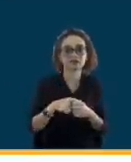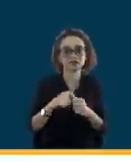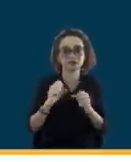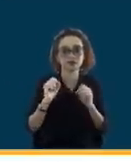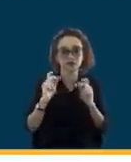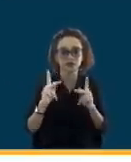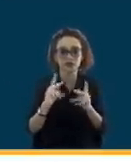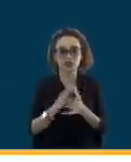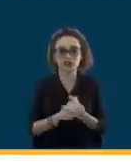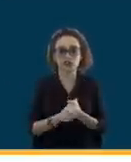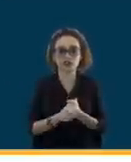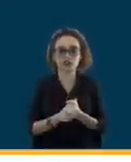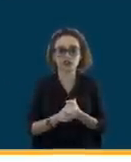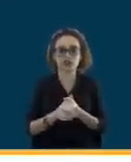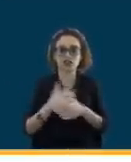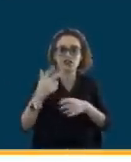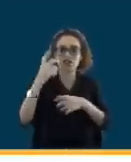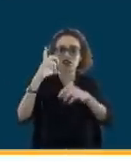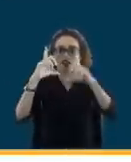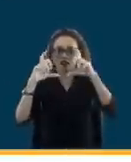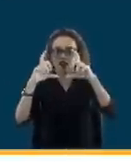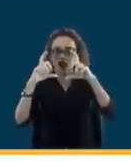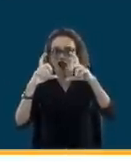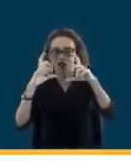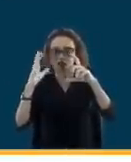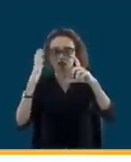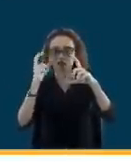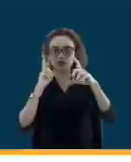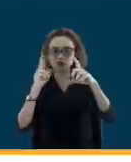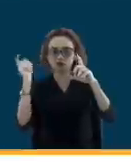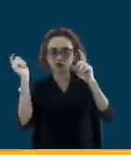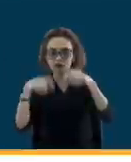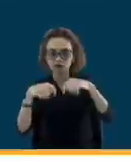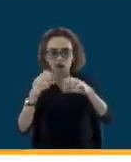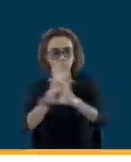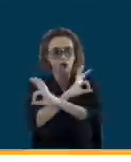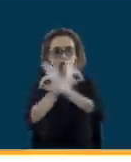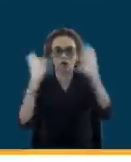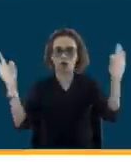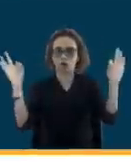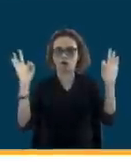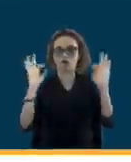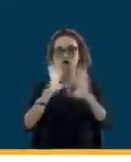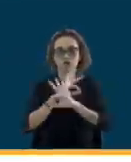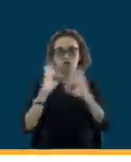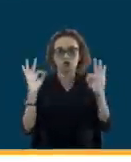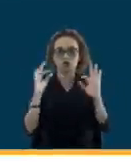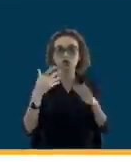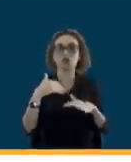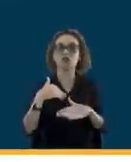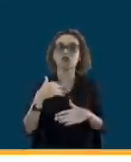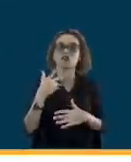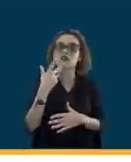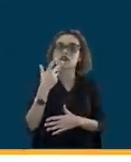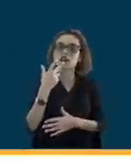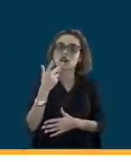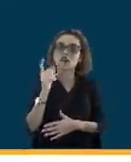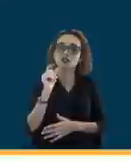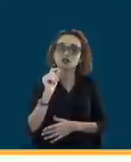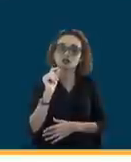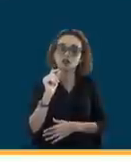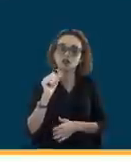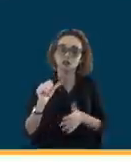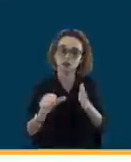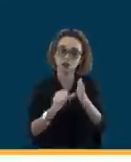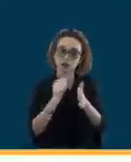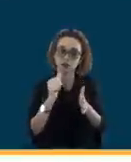E a câmera está ligada? Não? Está, né? Tudo ótimo. Funcionando perfeitamente. Então, tá bom. Estava começando a falar. Primeiro, acho que